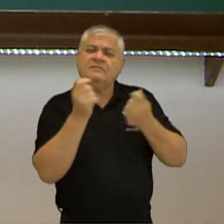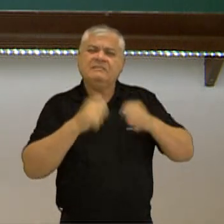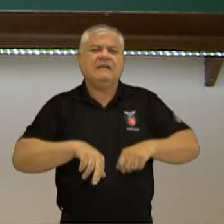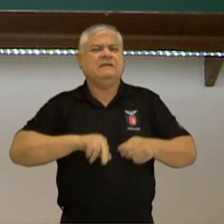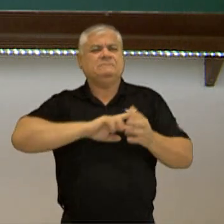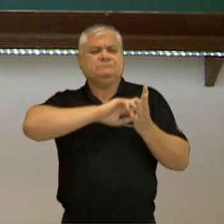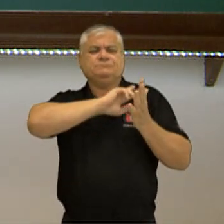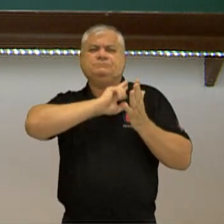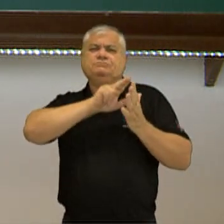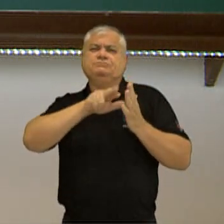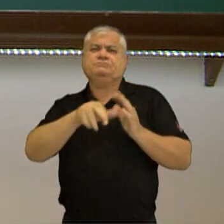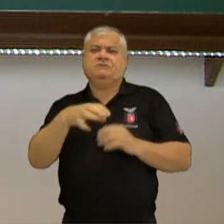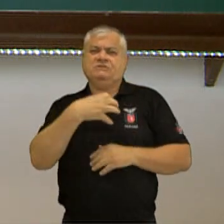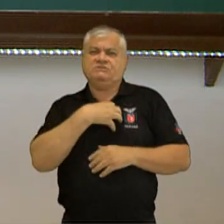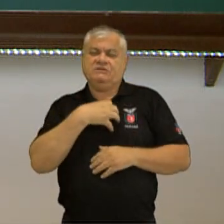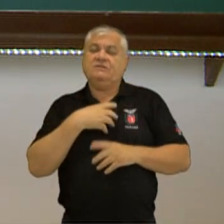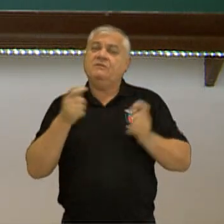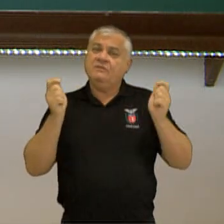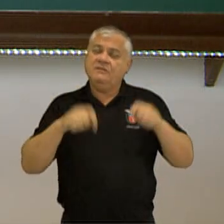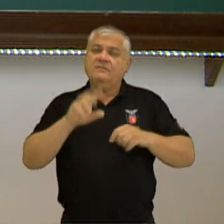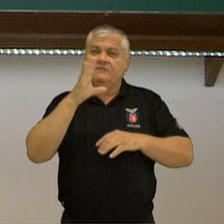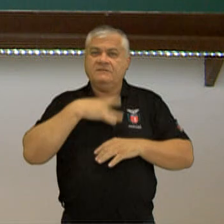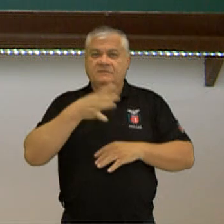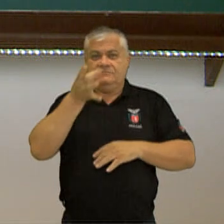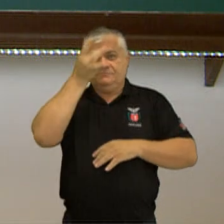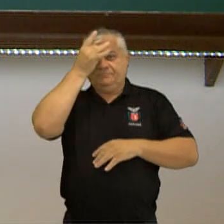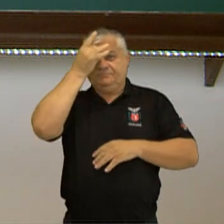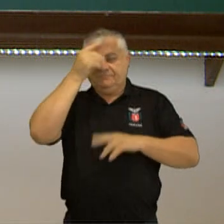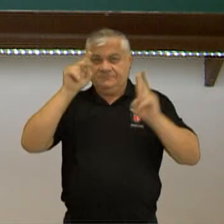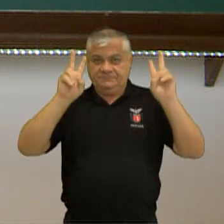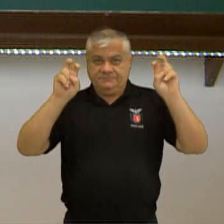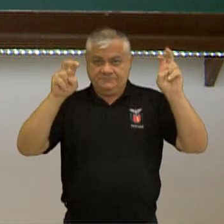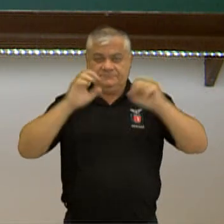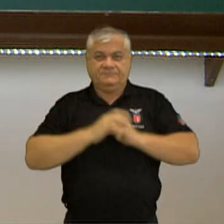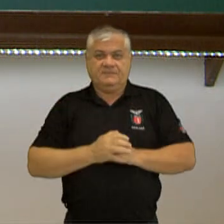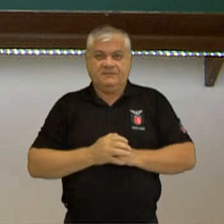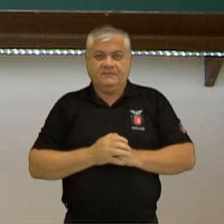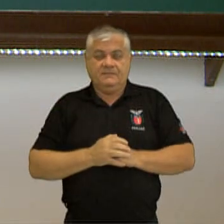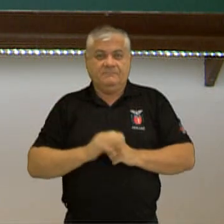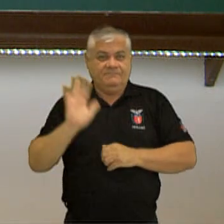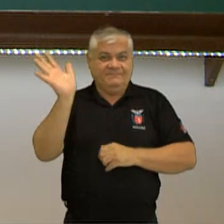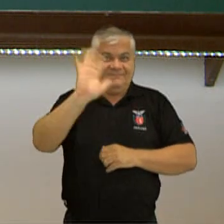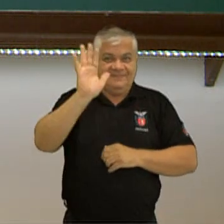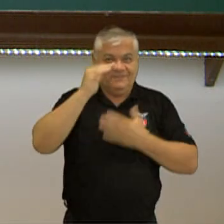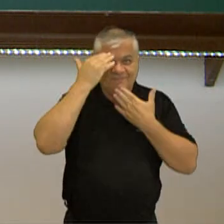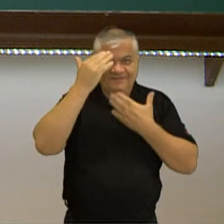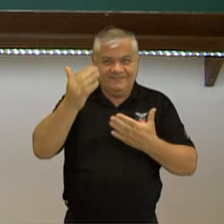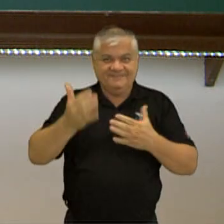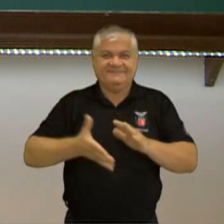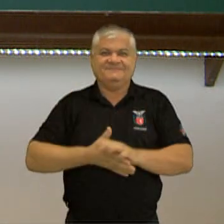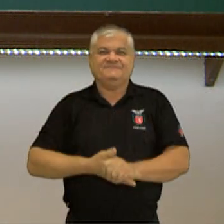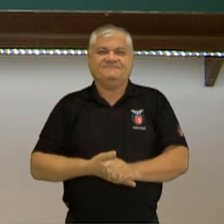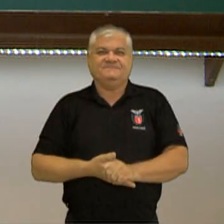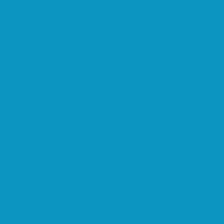outras formas, né, que você vai poder ter para fixar melhor esse assunto. Ok? Então até uma próxima e muito obrigado.